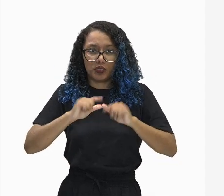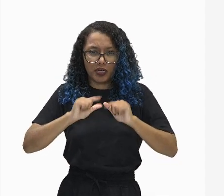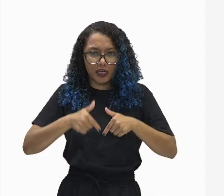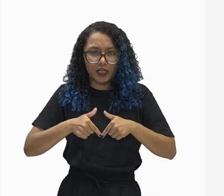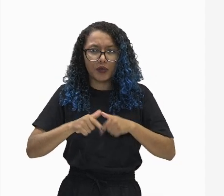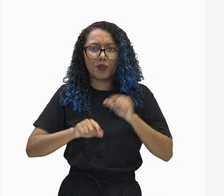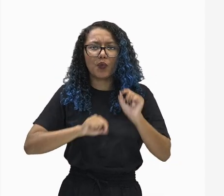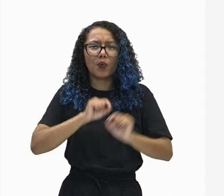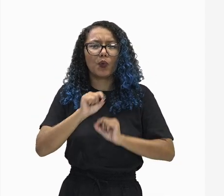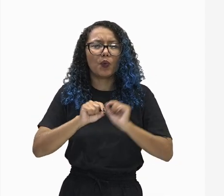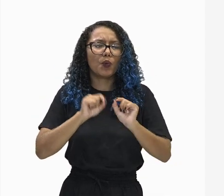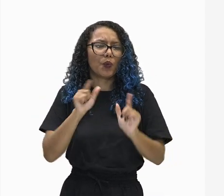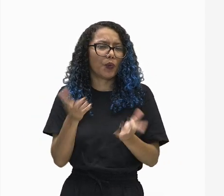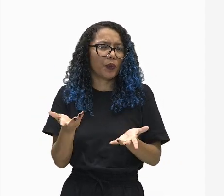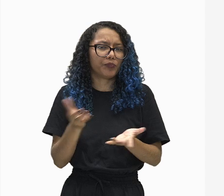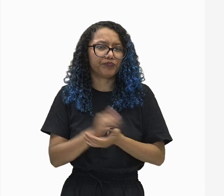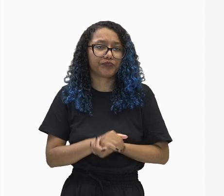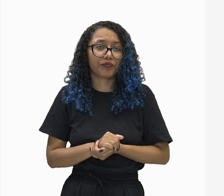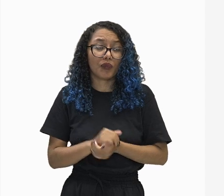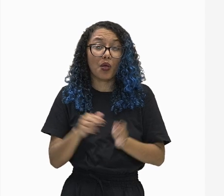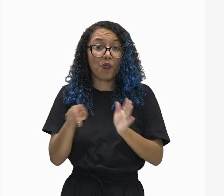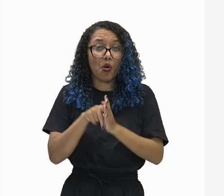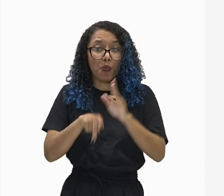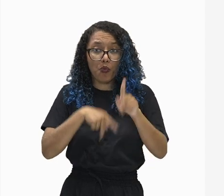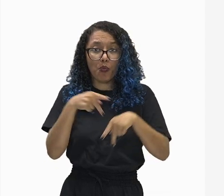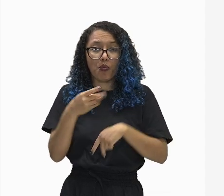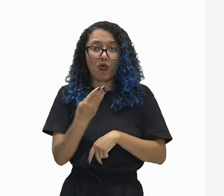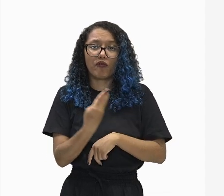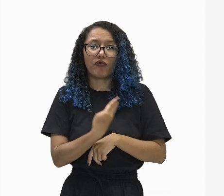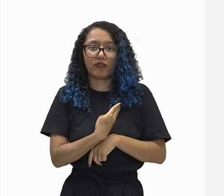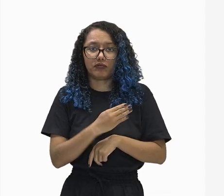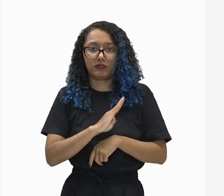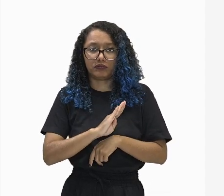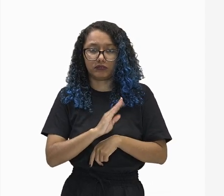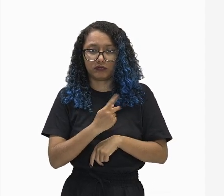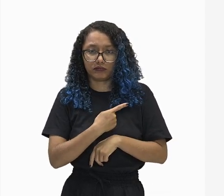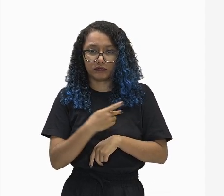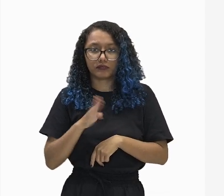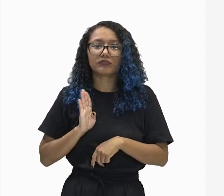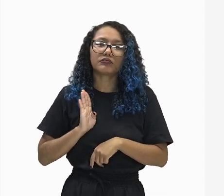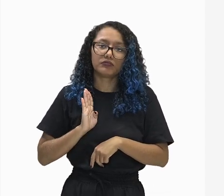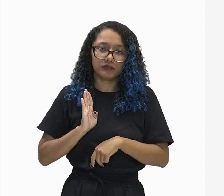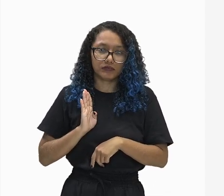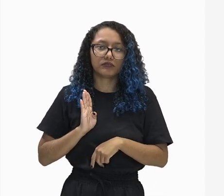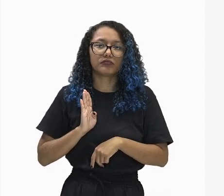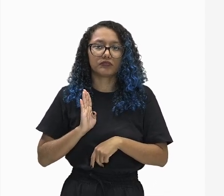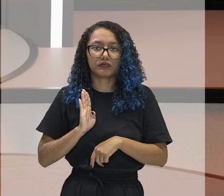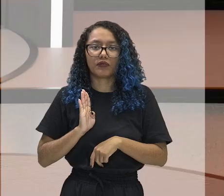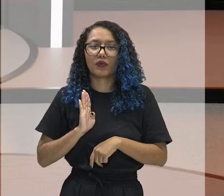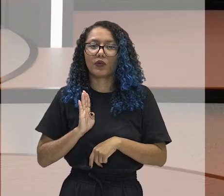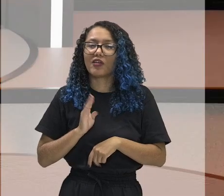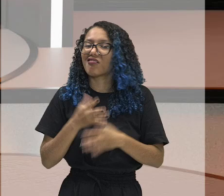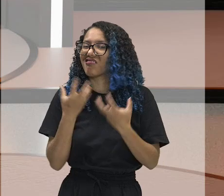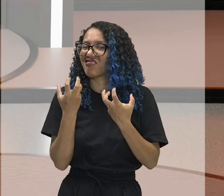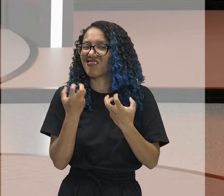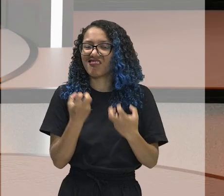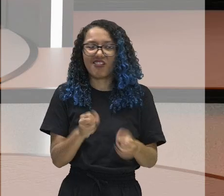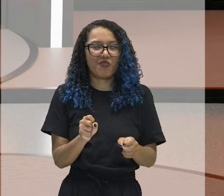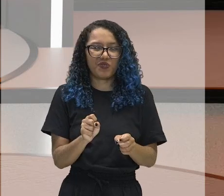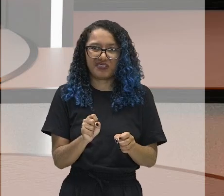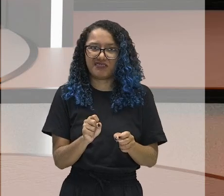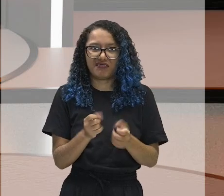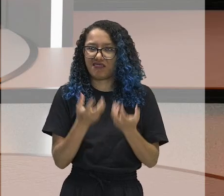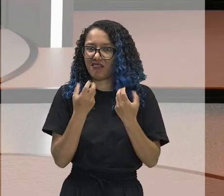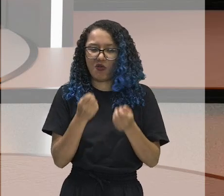dos próprios hebreus, que viraria a ser a religião judaica hoje, ela repudia toda e qualquer utilização